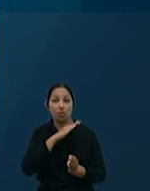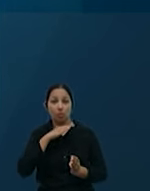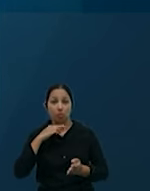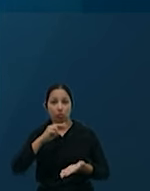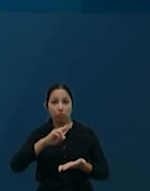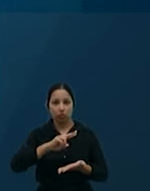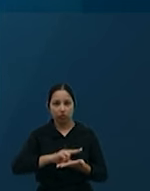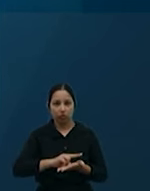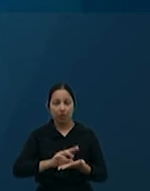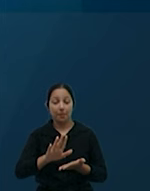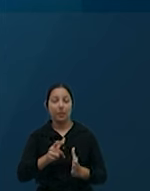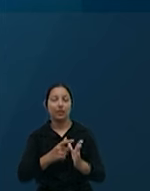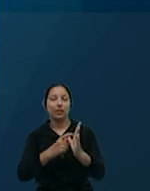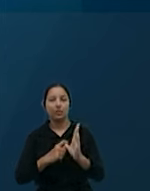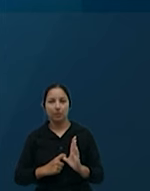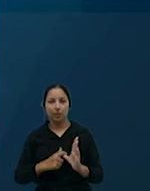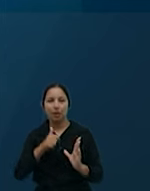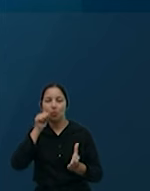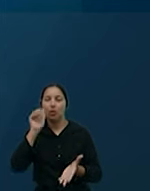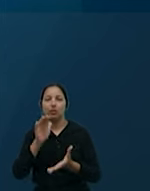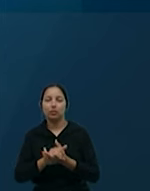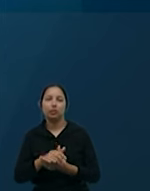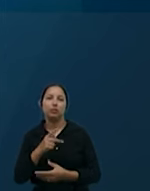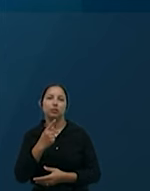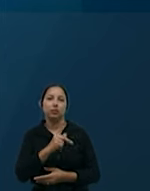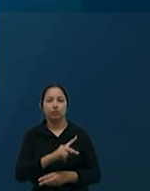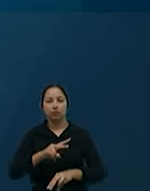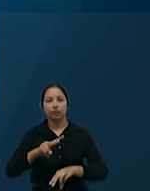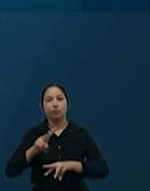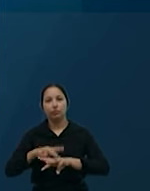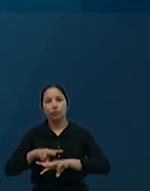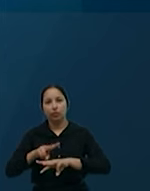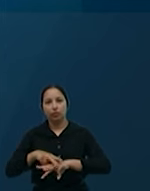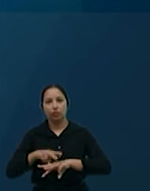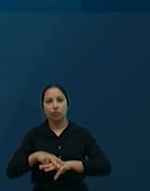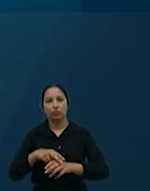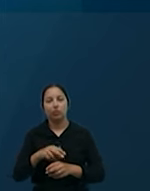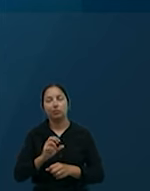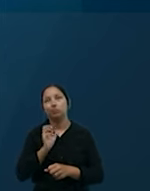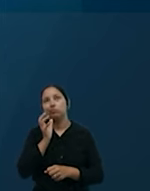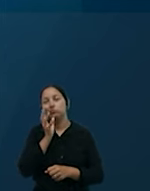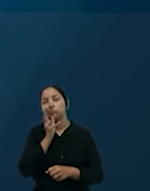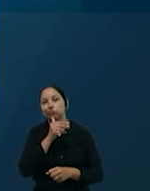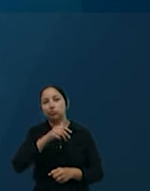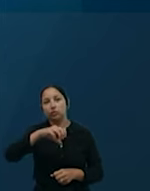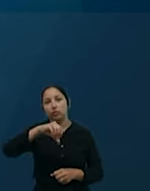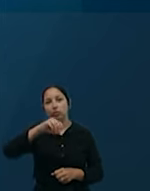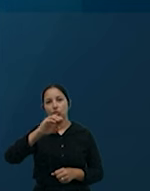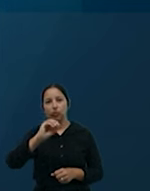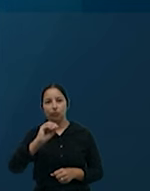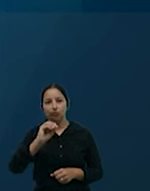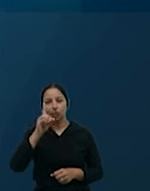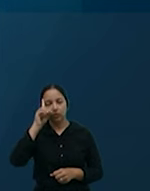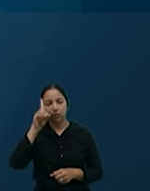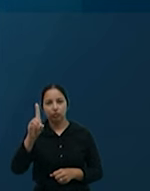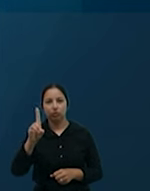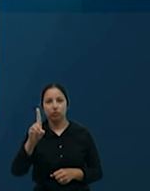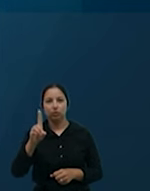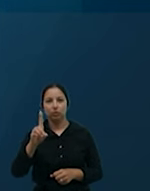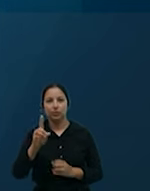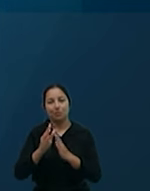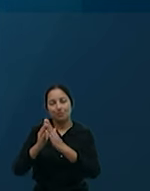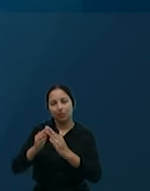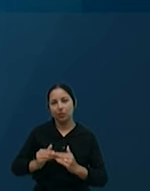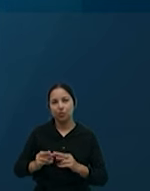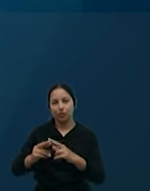viúva, que demora mais do que 90 dias para requerer o benefício de pensão por morte. O que diz o artigo 74, inciso